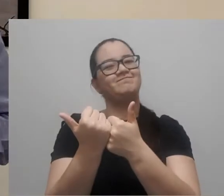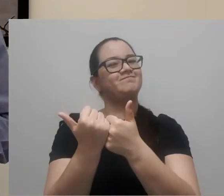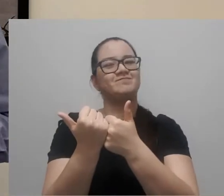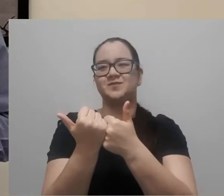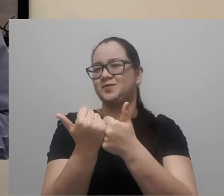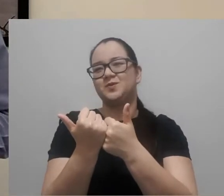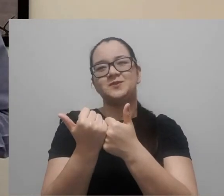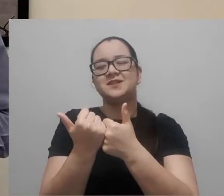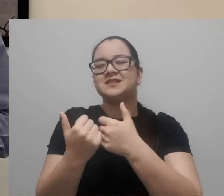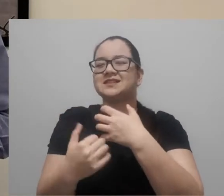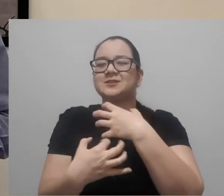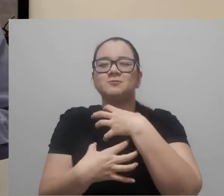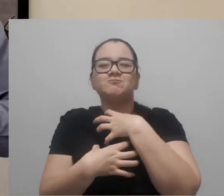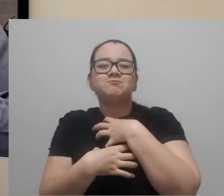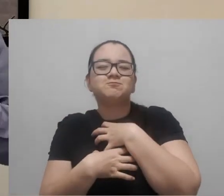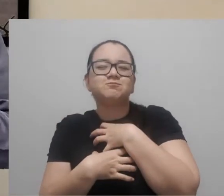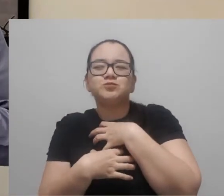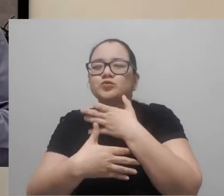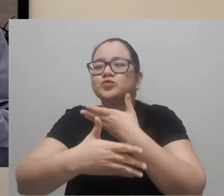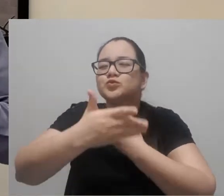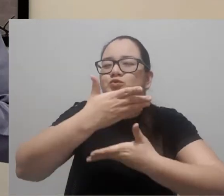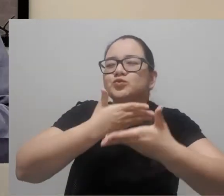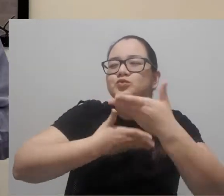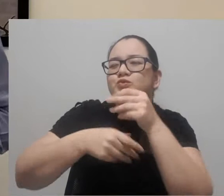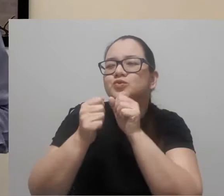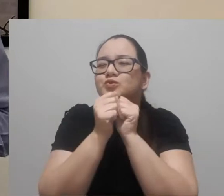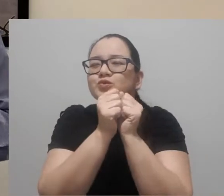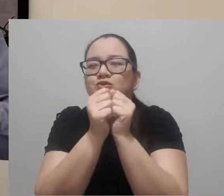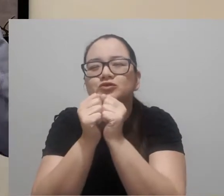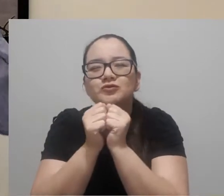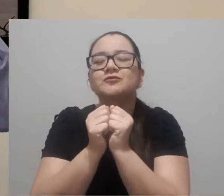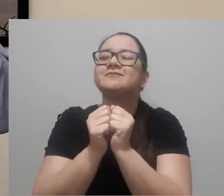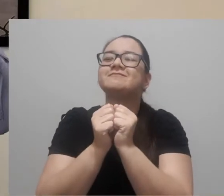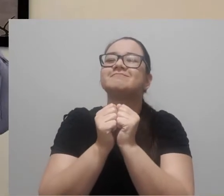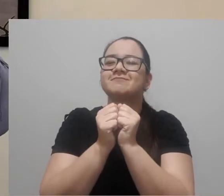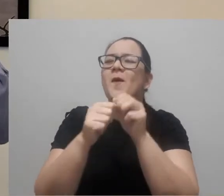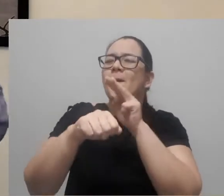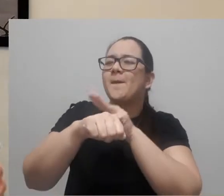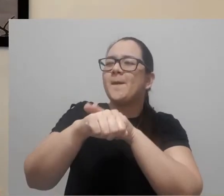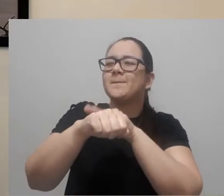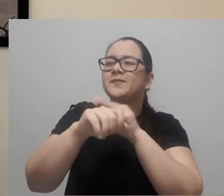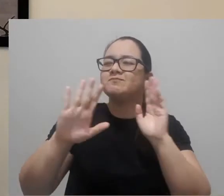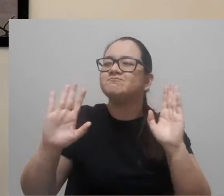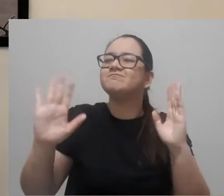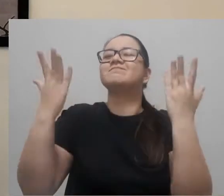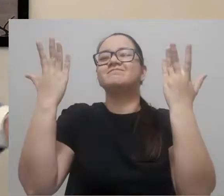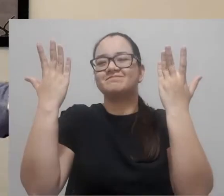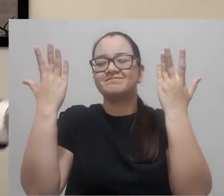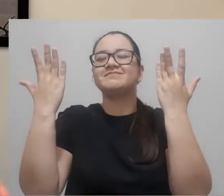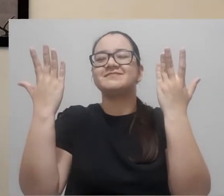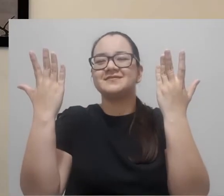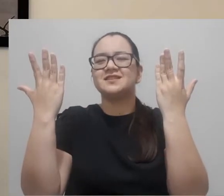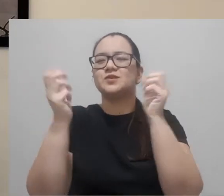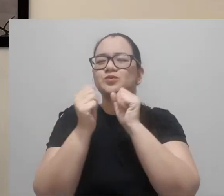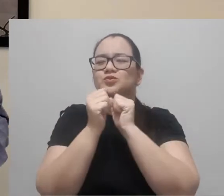calor de estarmos juntos, né, de estarmos ali naquele momento de celebração. E